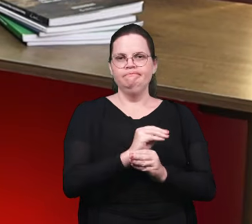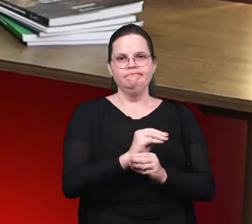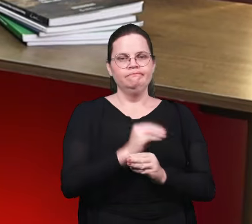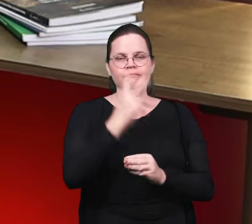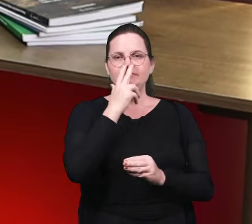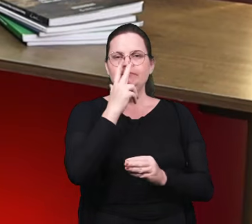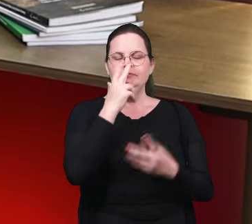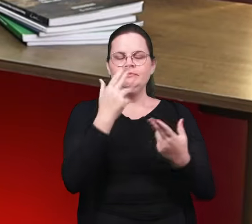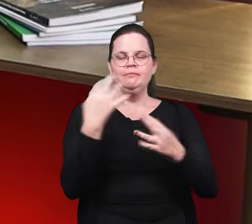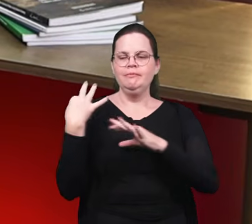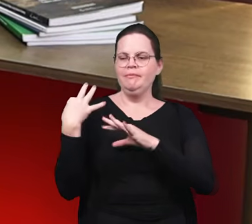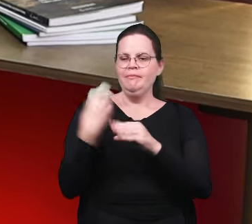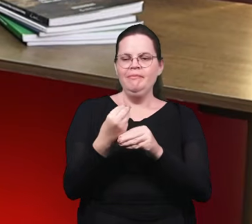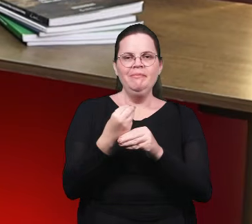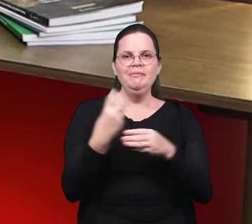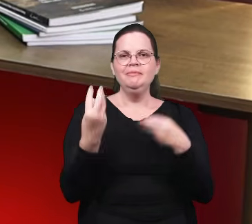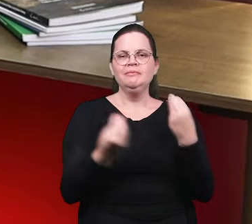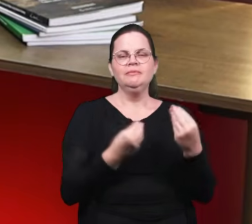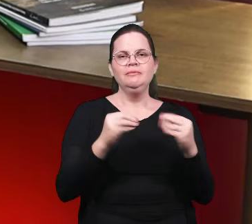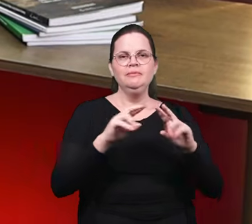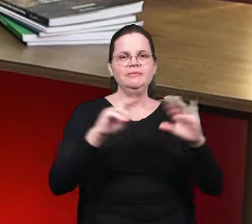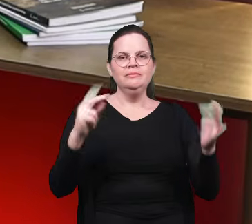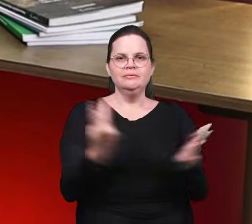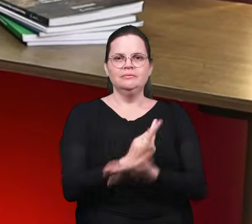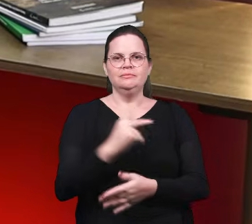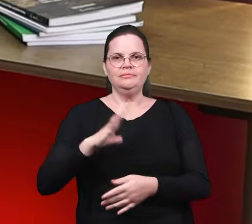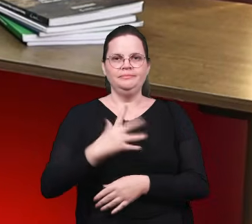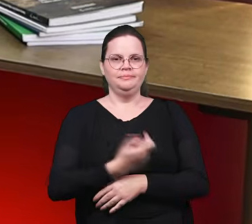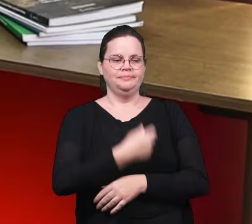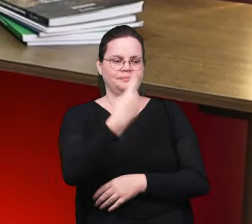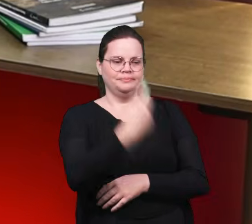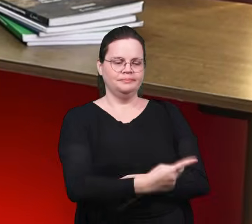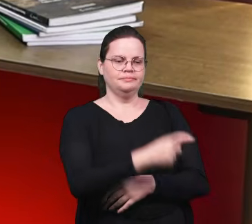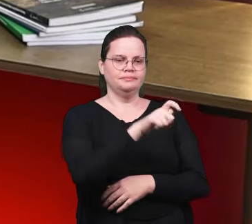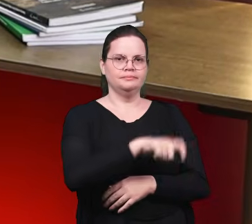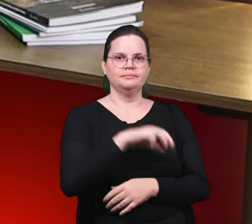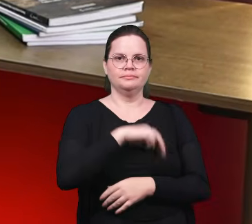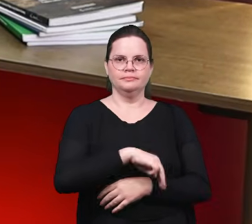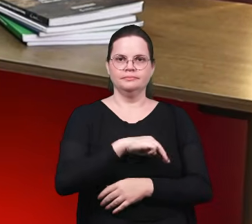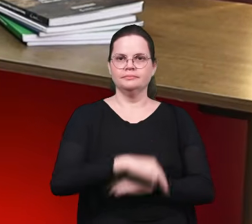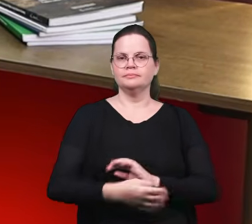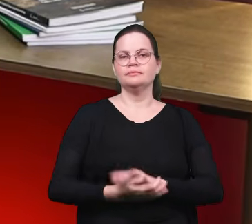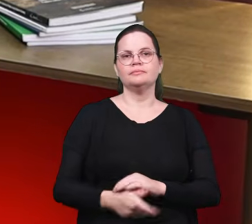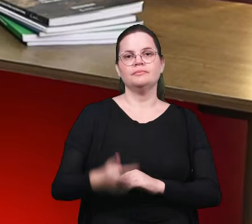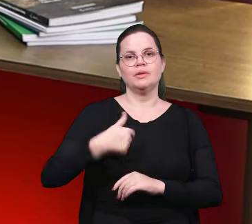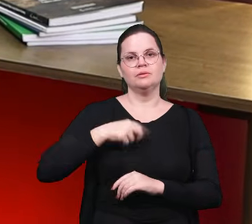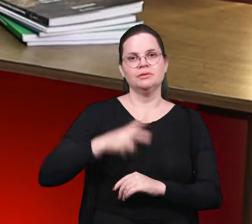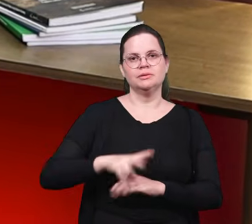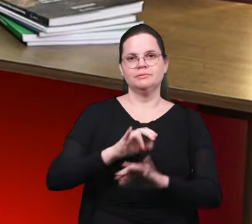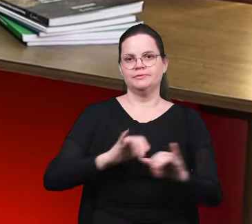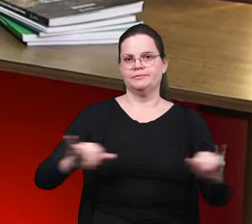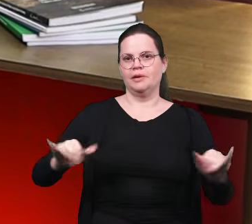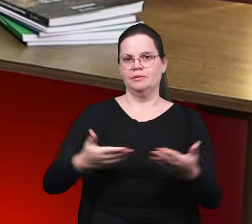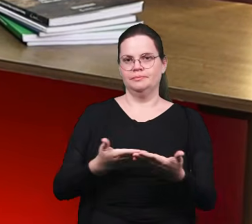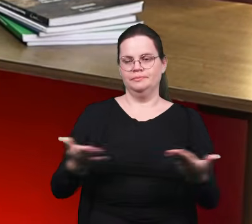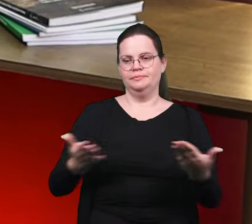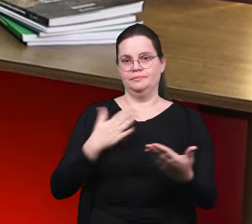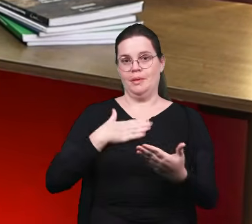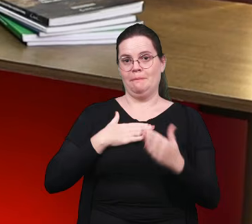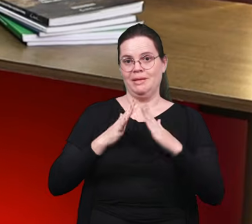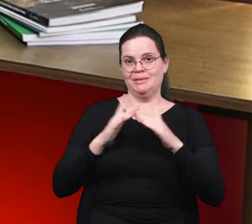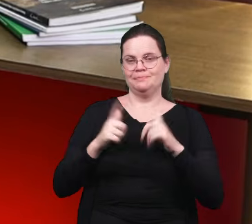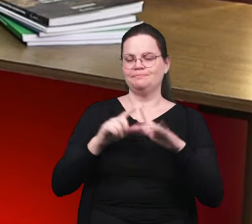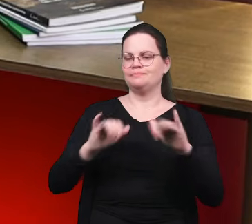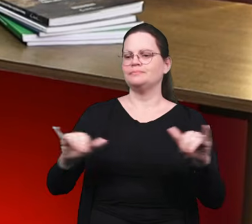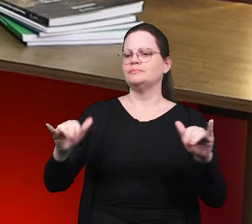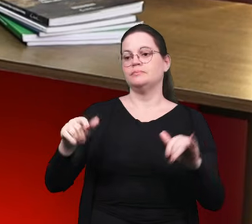direta, a salvação de Mateus. Sim. Eu sempre brinco assim nas minhas igrejas e digo que eu gostaria